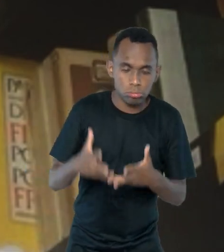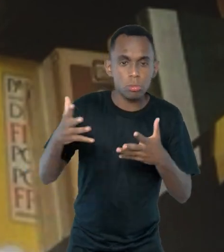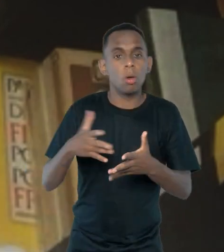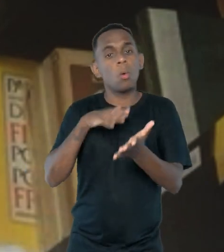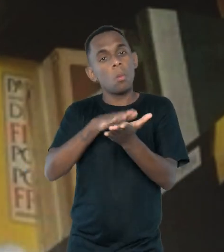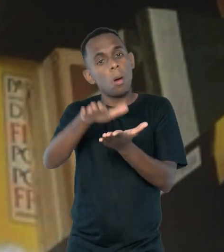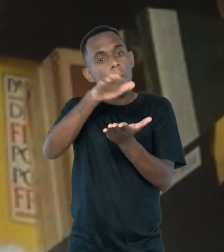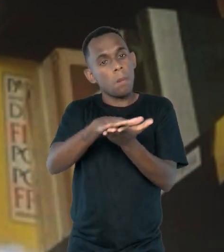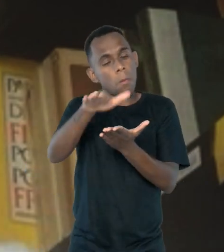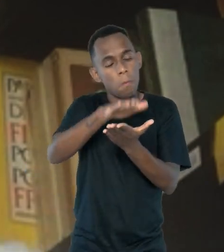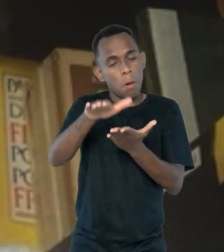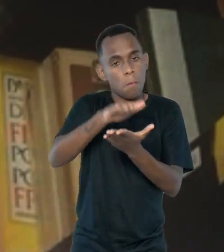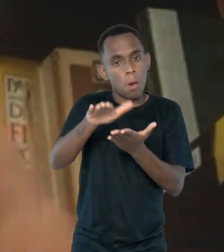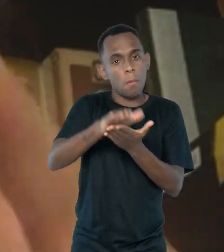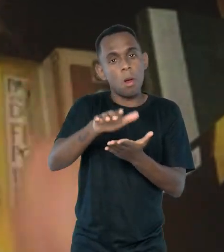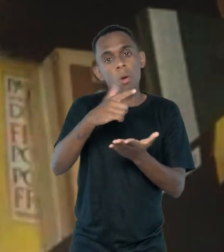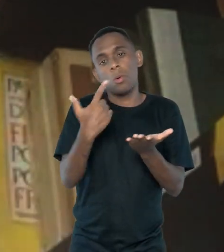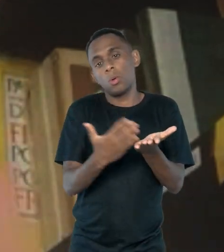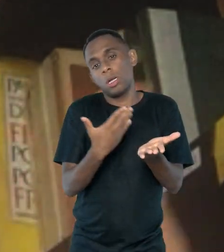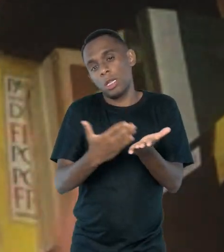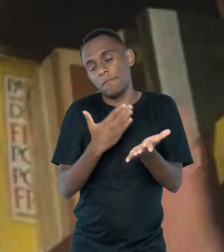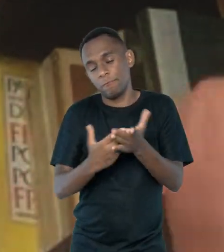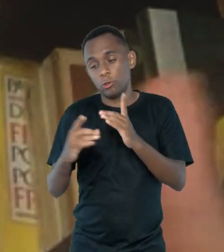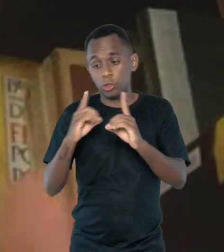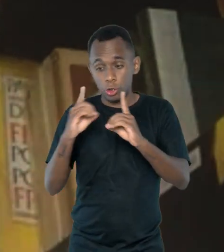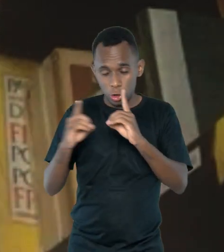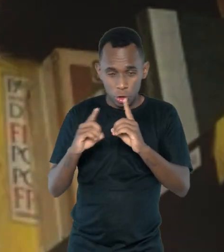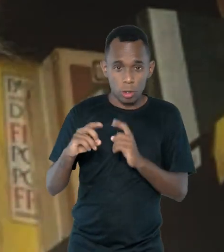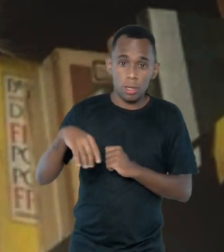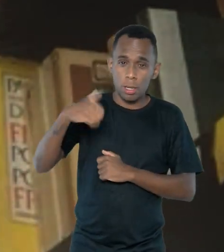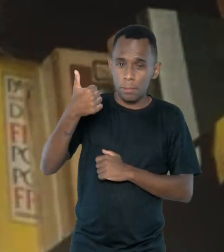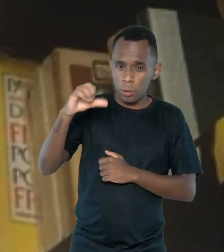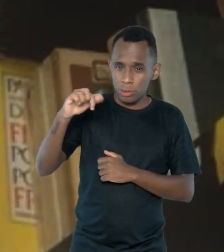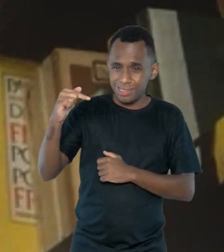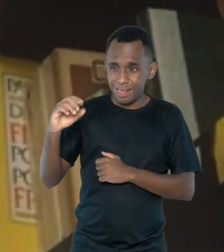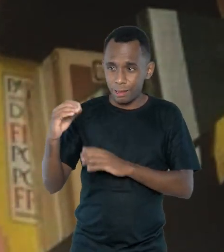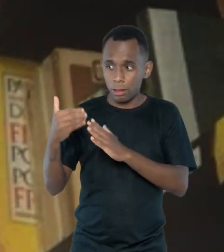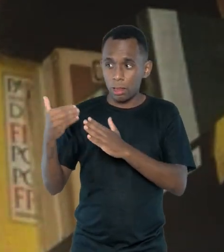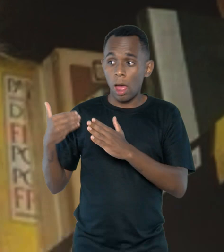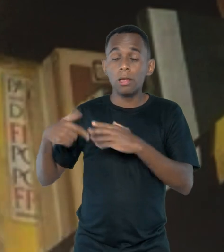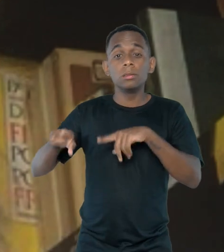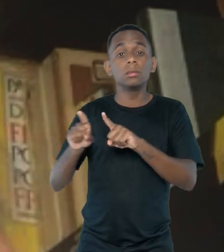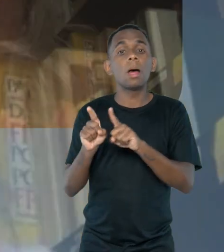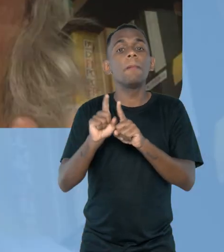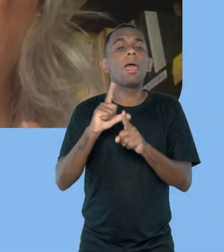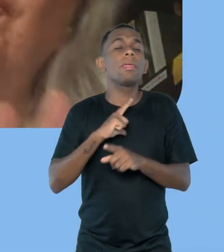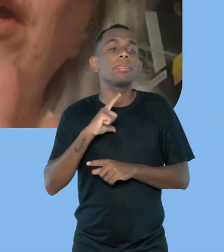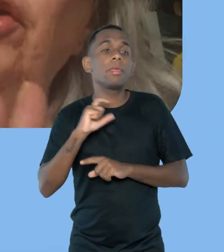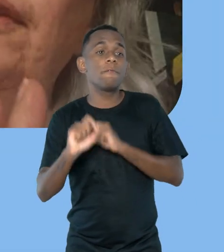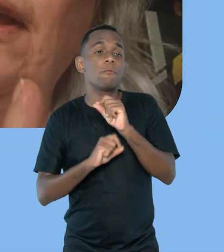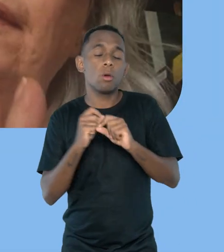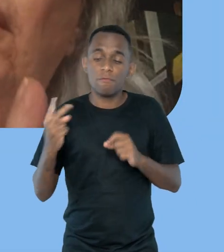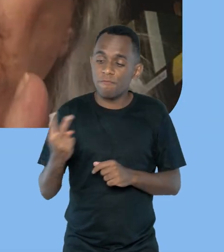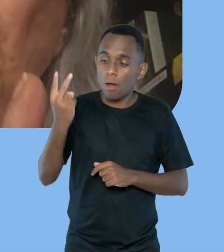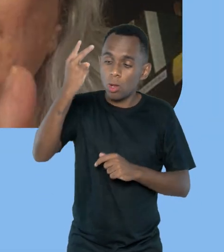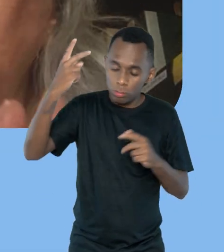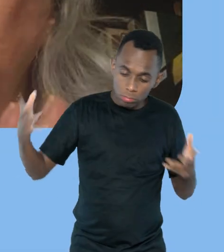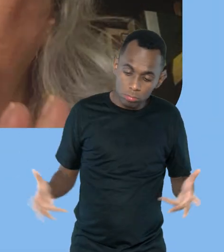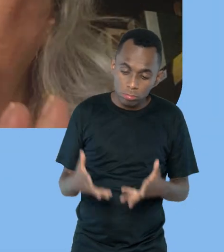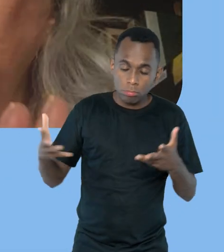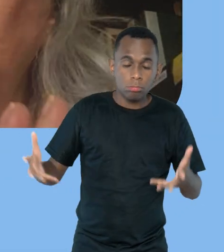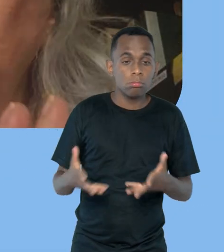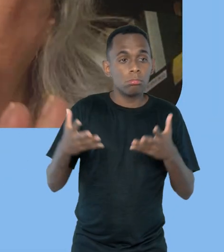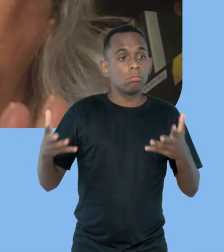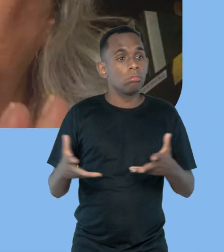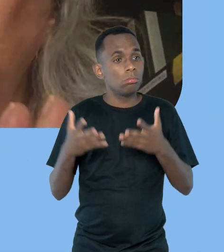livro didático. Na década de 70 anterior, houve também uma certa valorização da